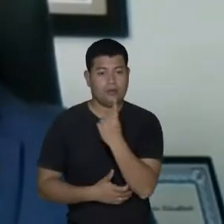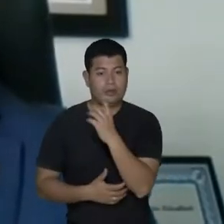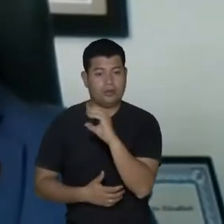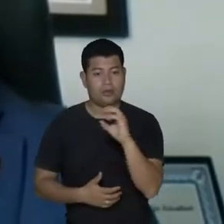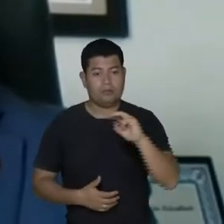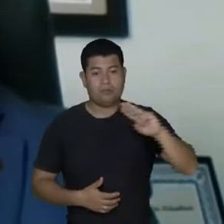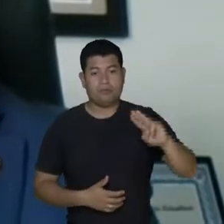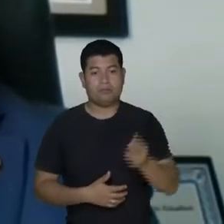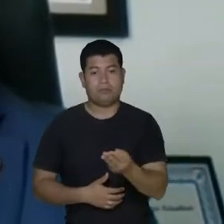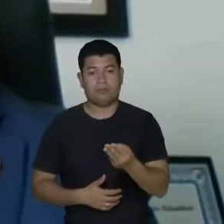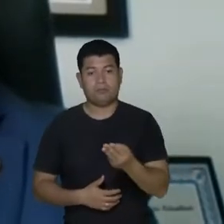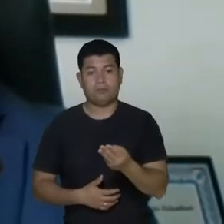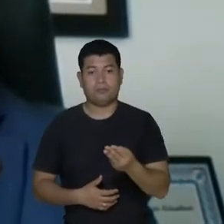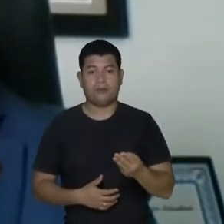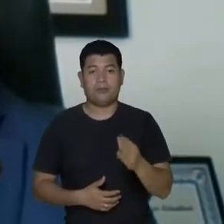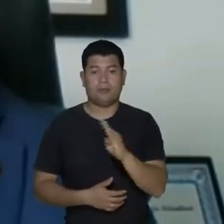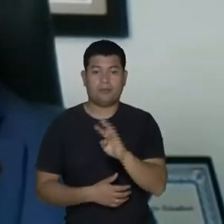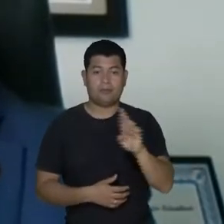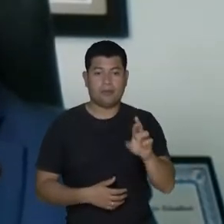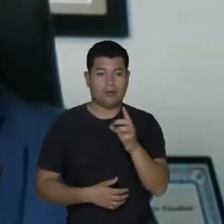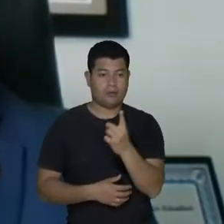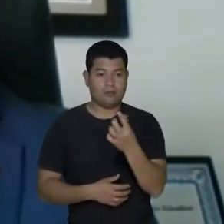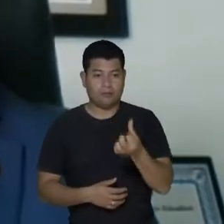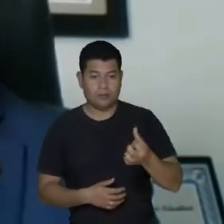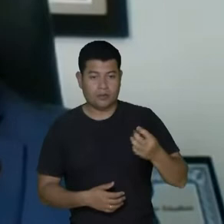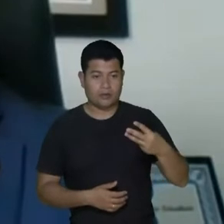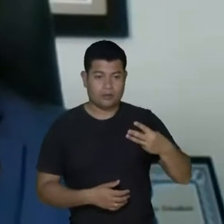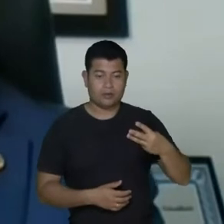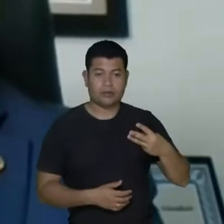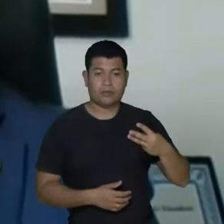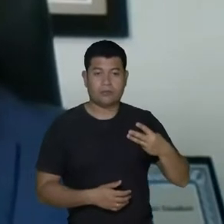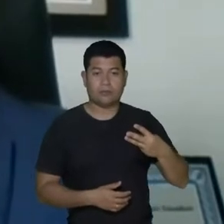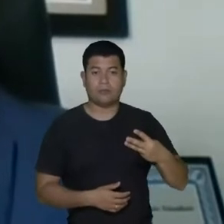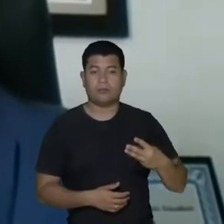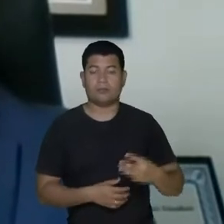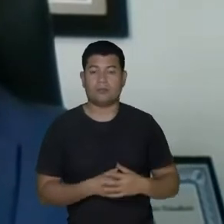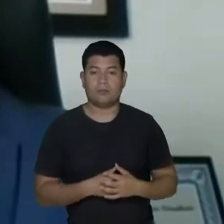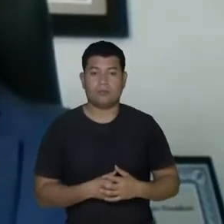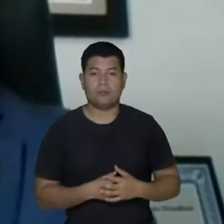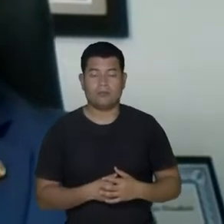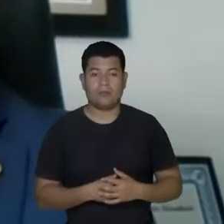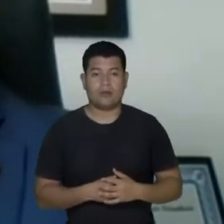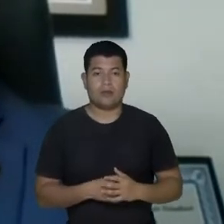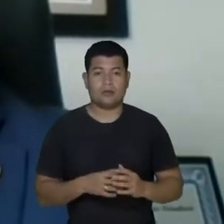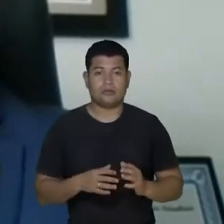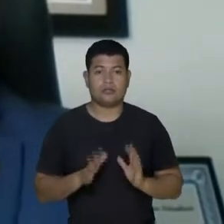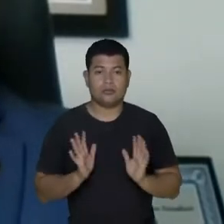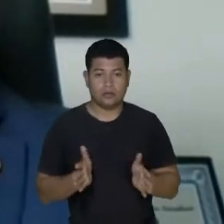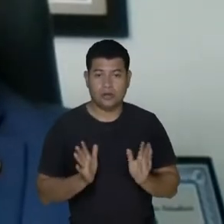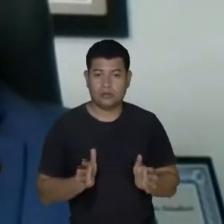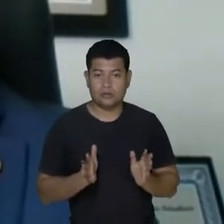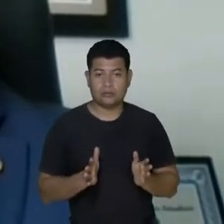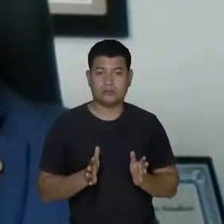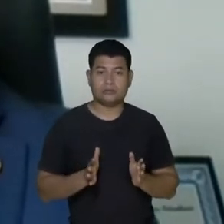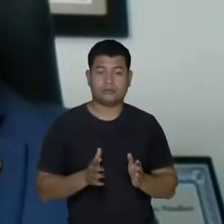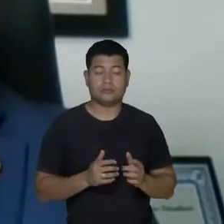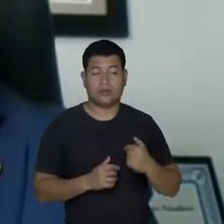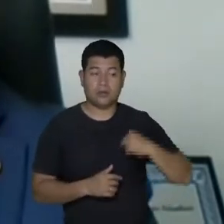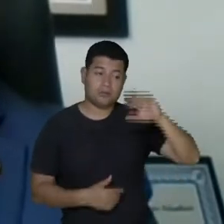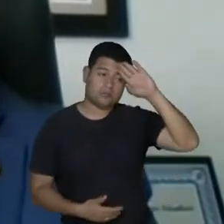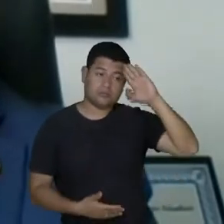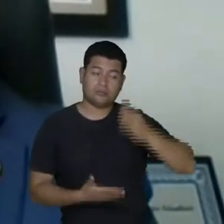para br-163 a br-63 está aí acredito com